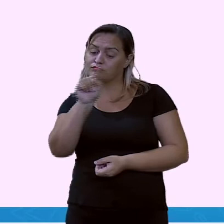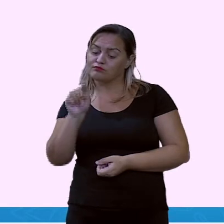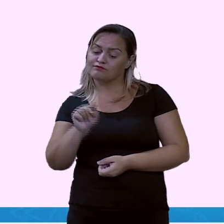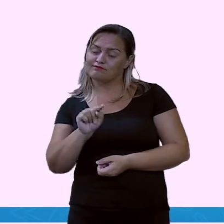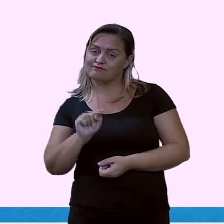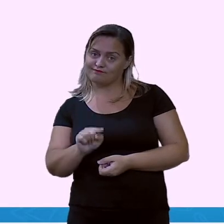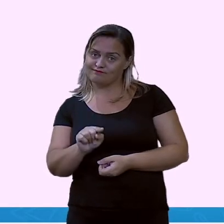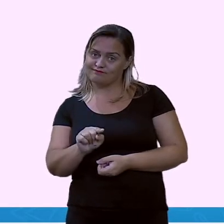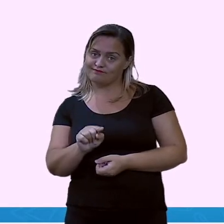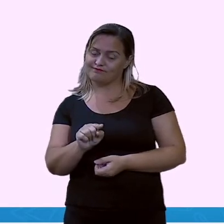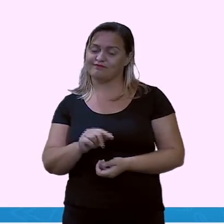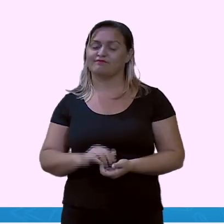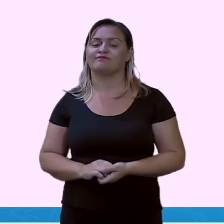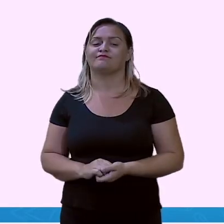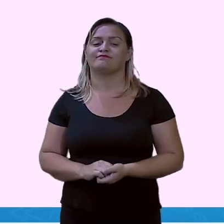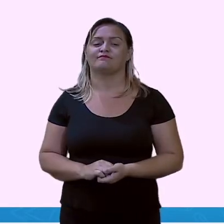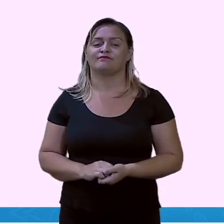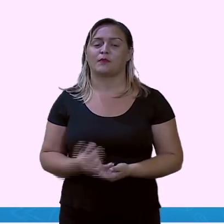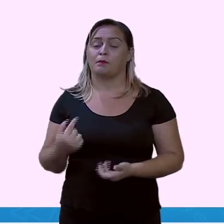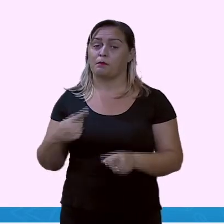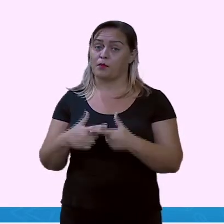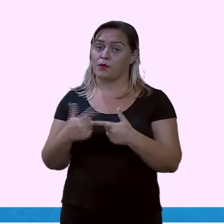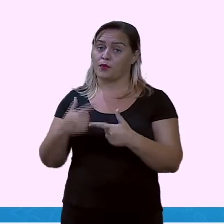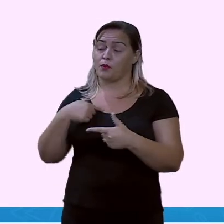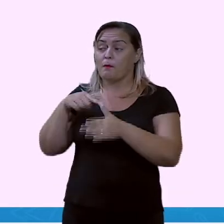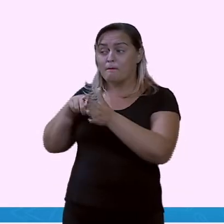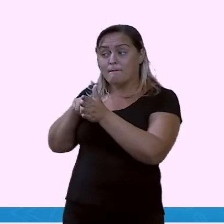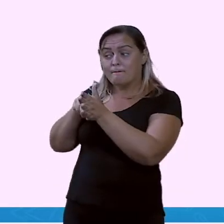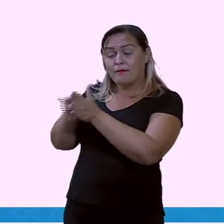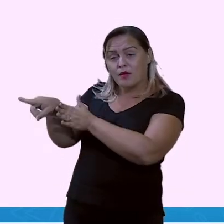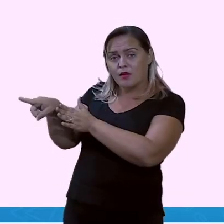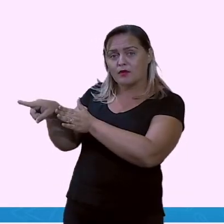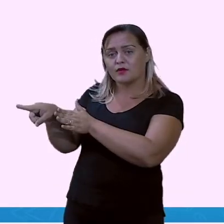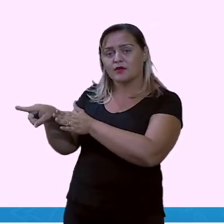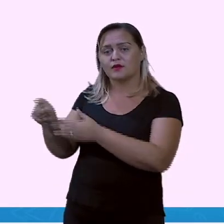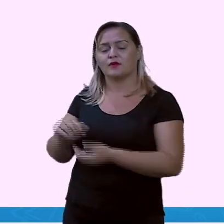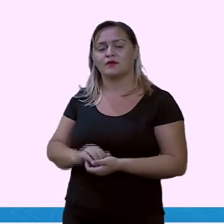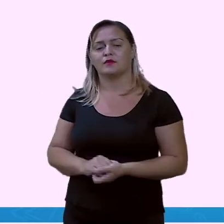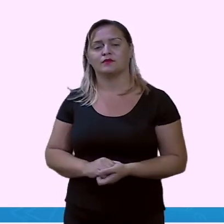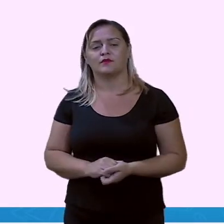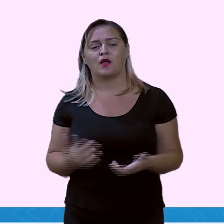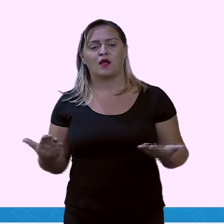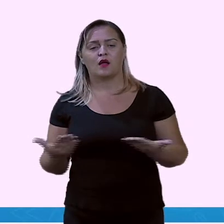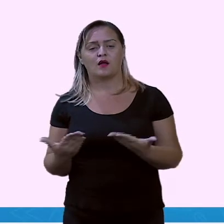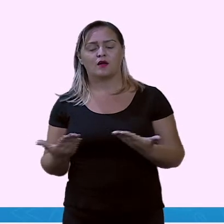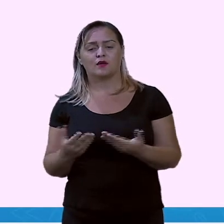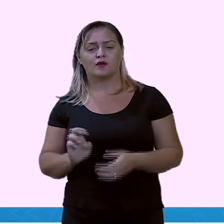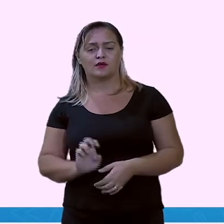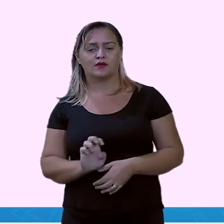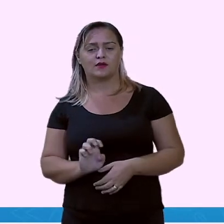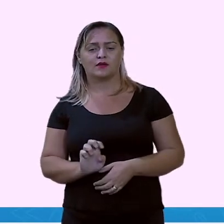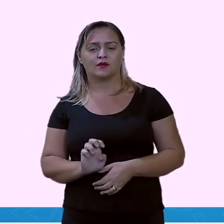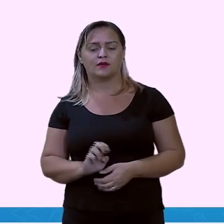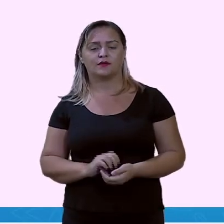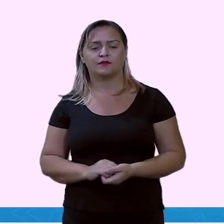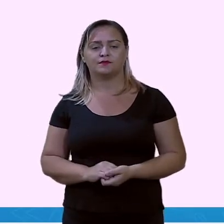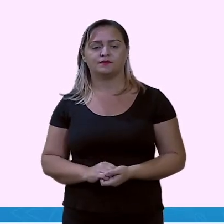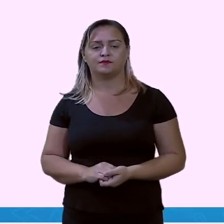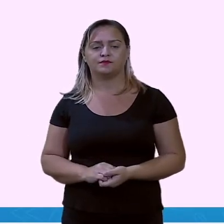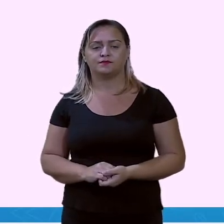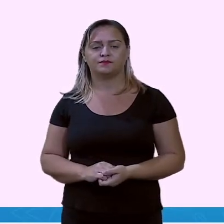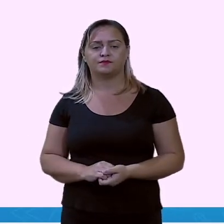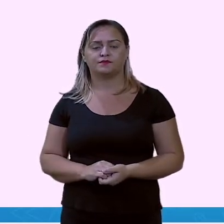interrogação. Eu tenho uma pergunta, um ponto de interrogação. E a última, que é a letra D,